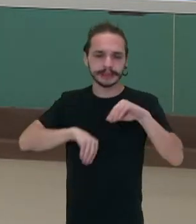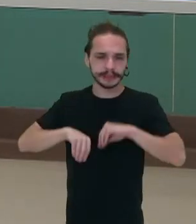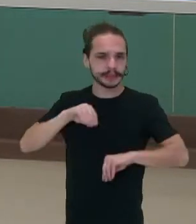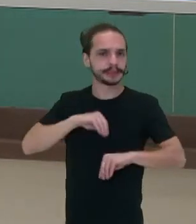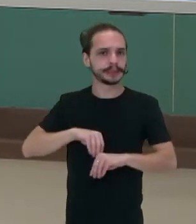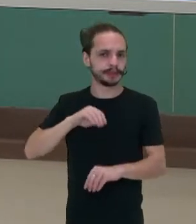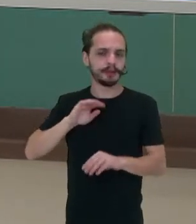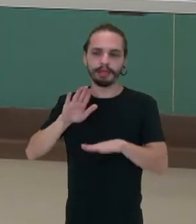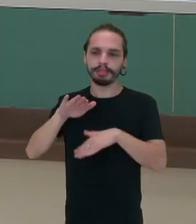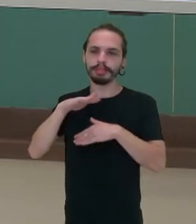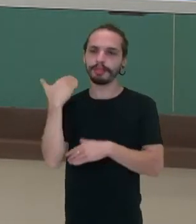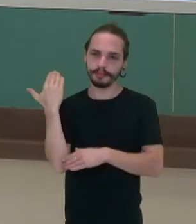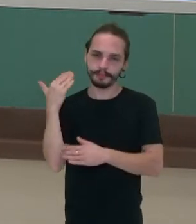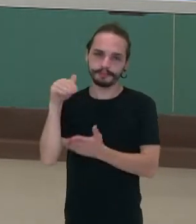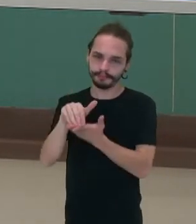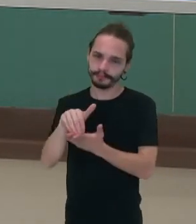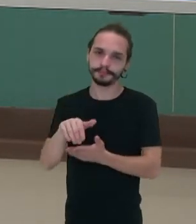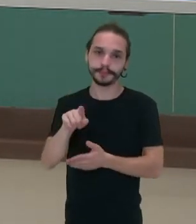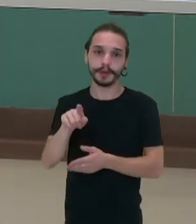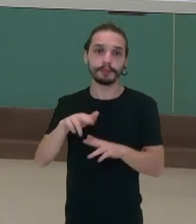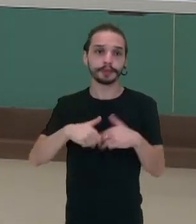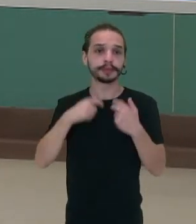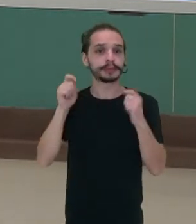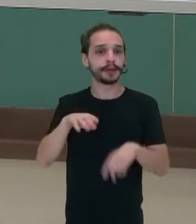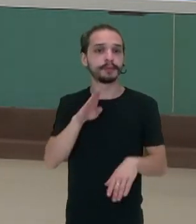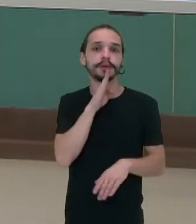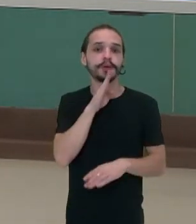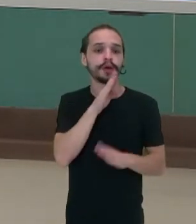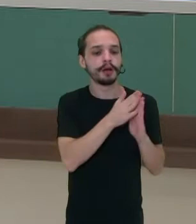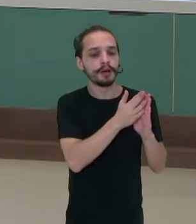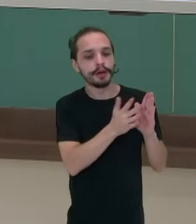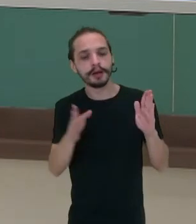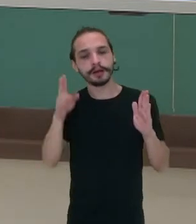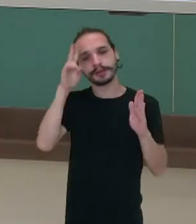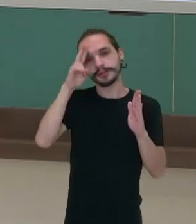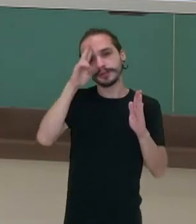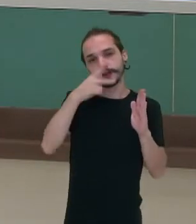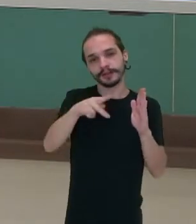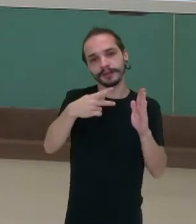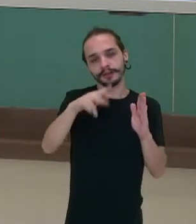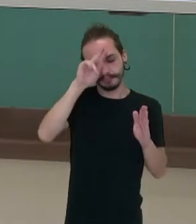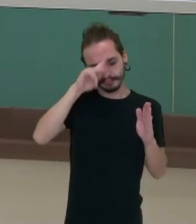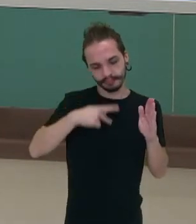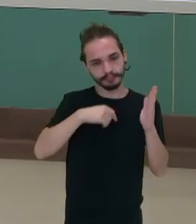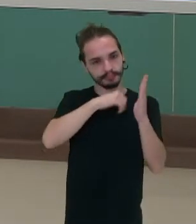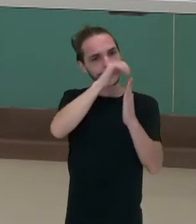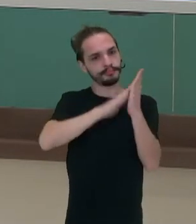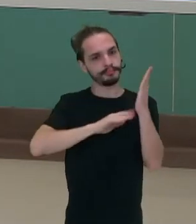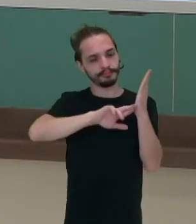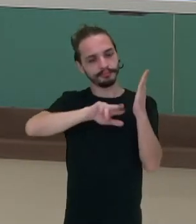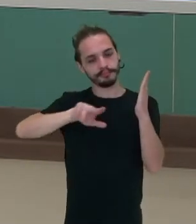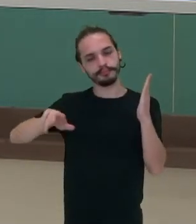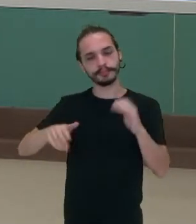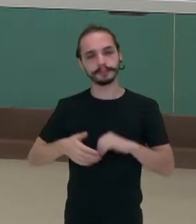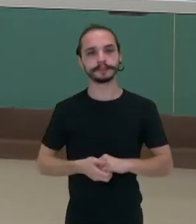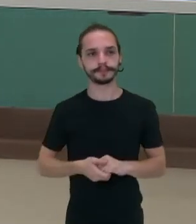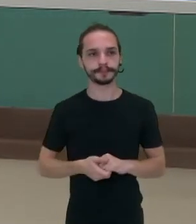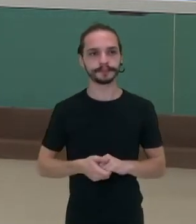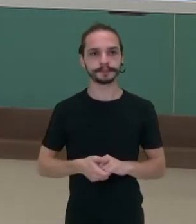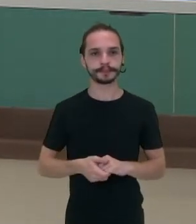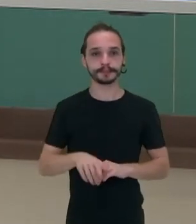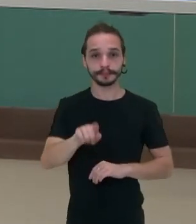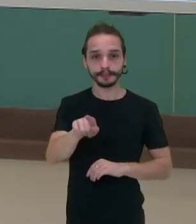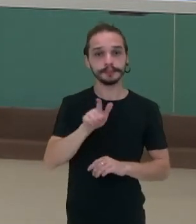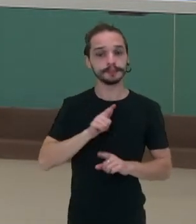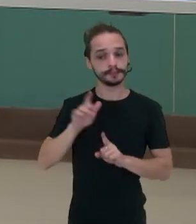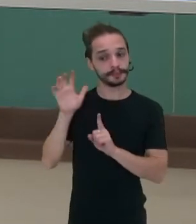gente vê que ele faz com que a gente conheça ele, de certa forma, através desses autorretratos que ele faz. E lembrando que ele foi